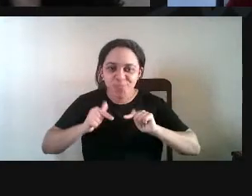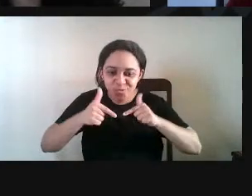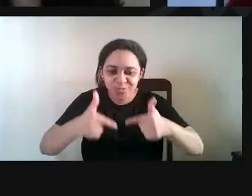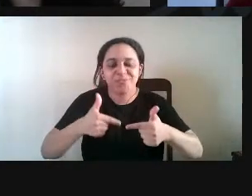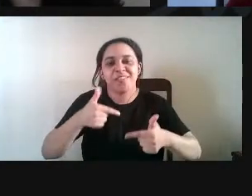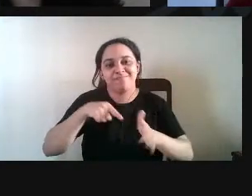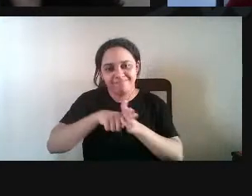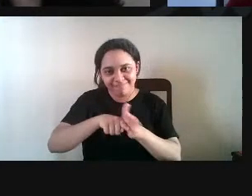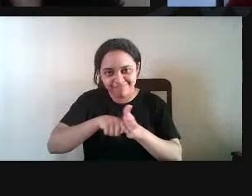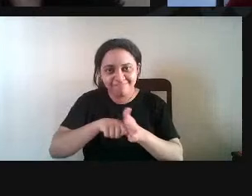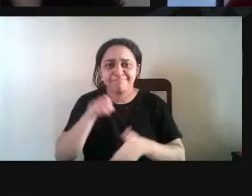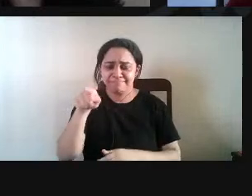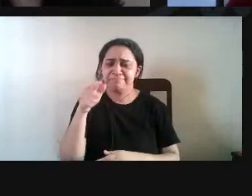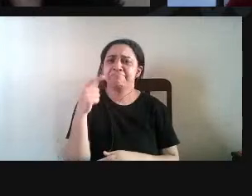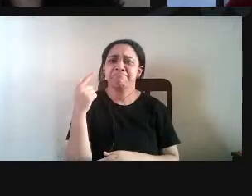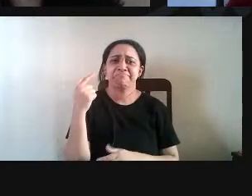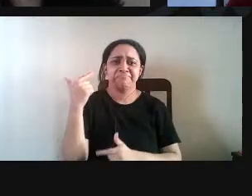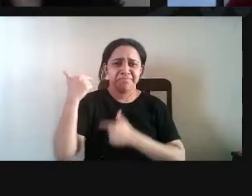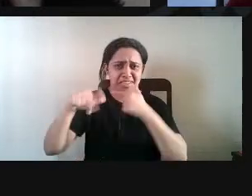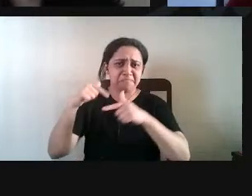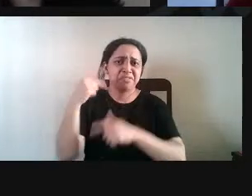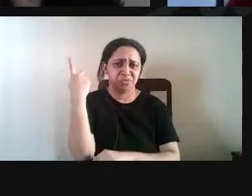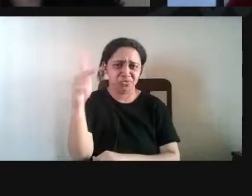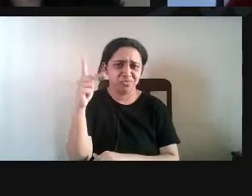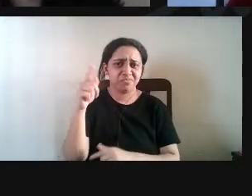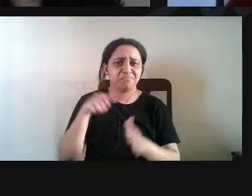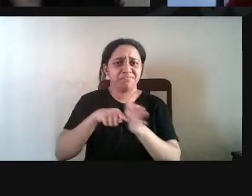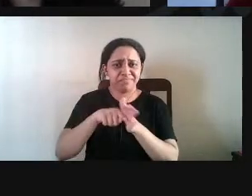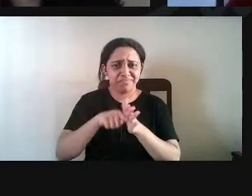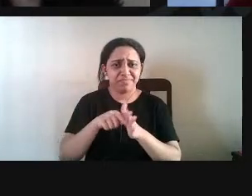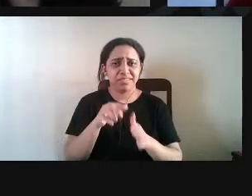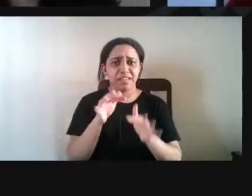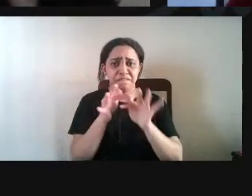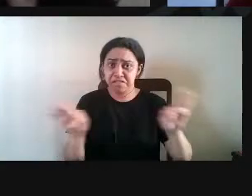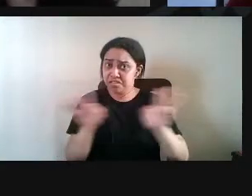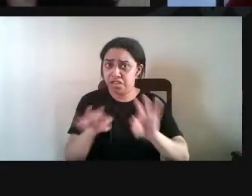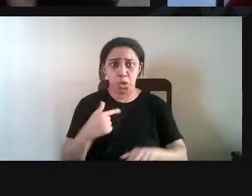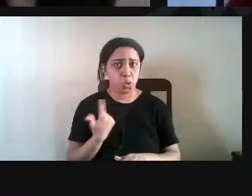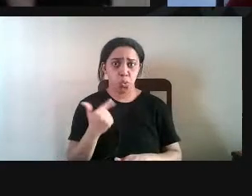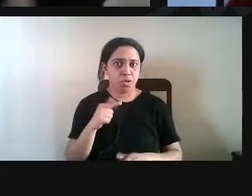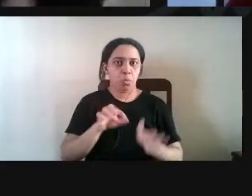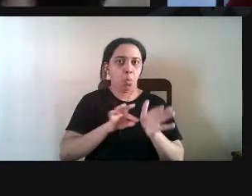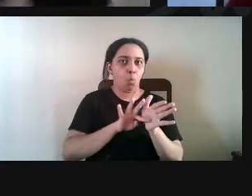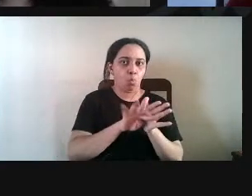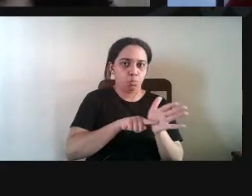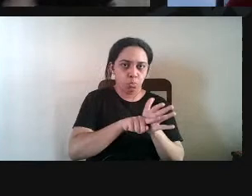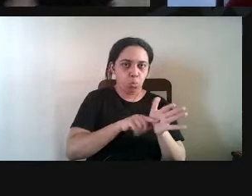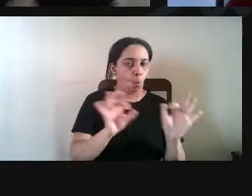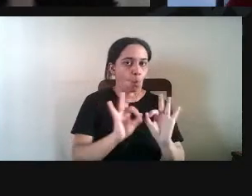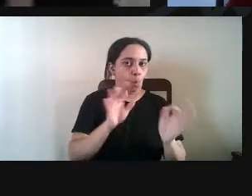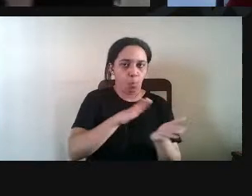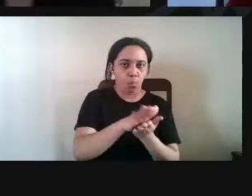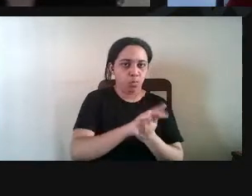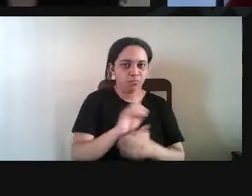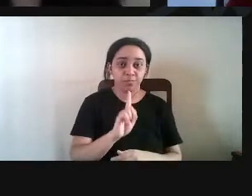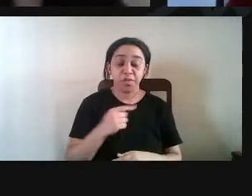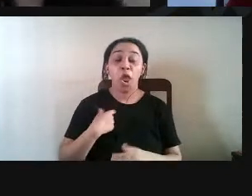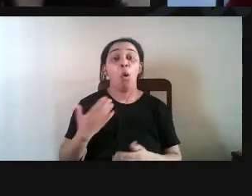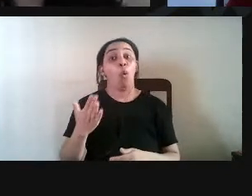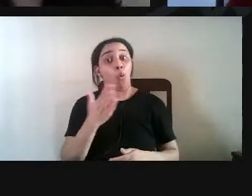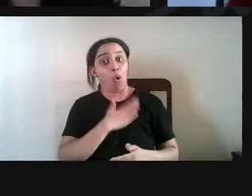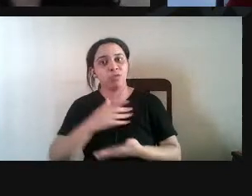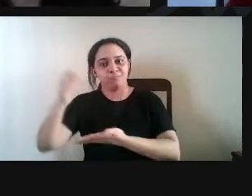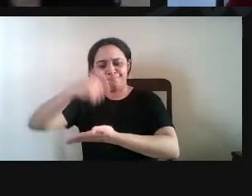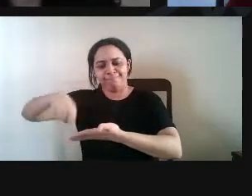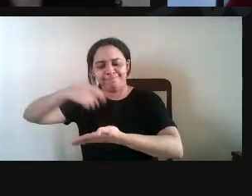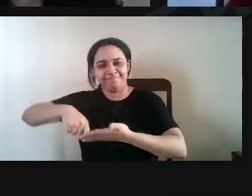esse trabalho de fraseologia, eu não tenho nada publicado sobre, mas eu tenho muita coisa anotada, não sei se a professora se lembra, quando a